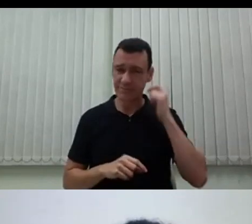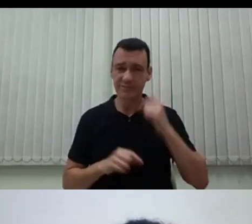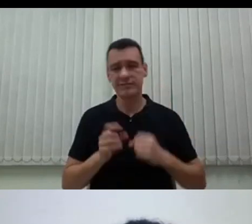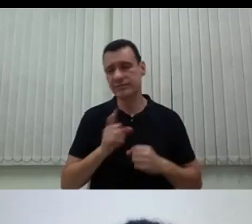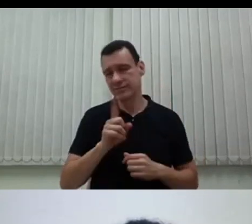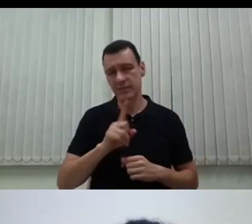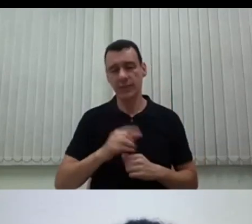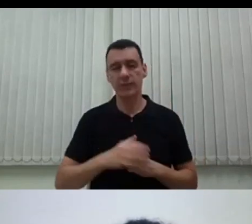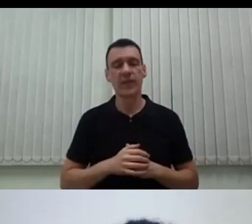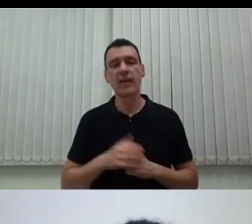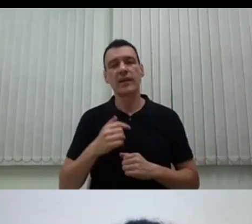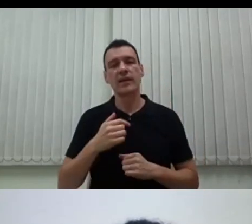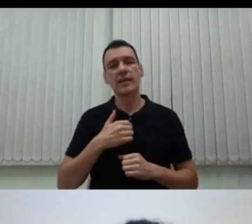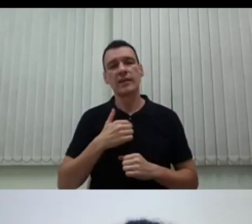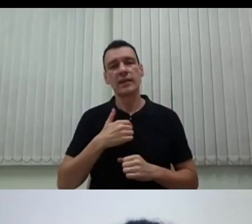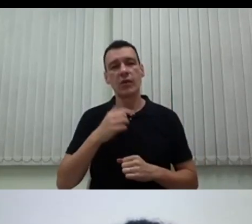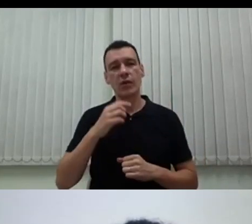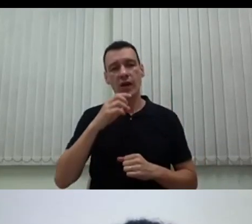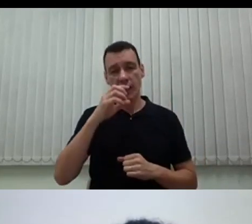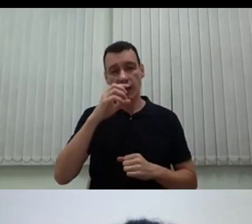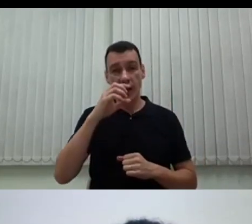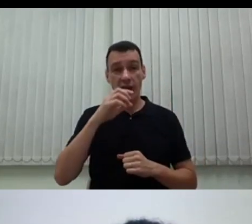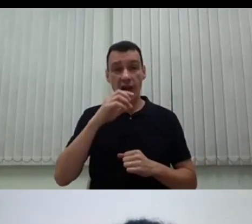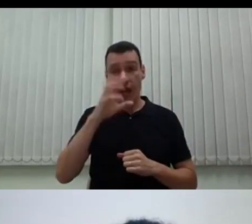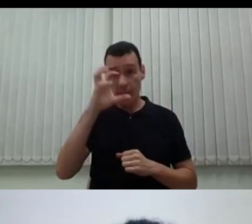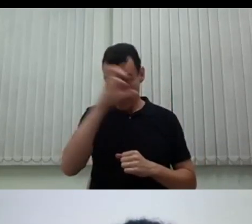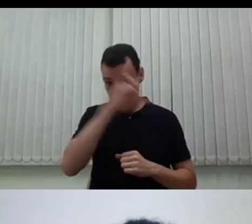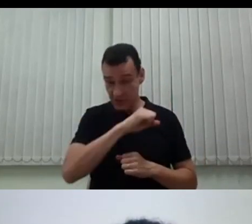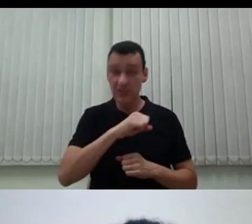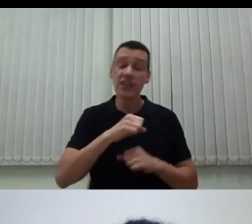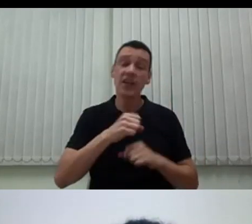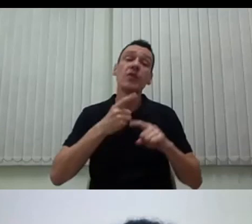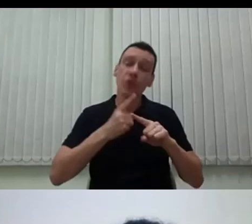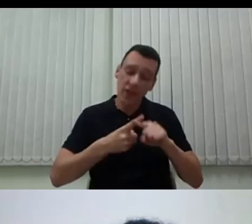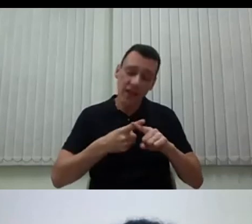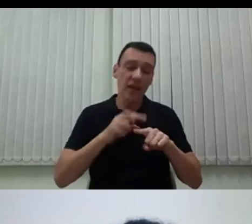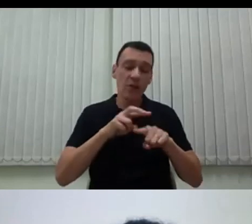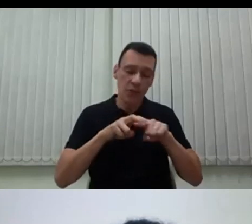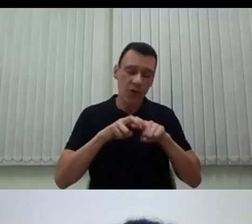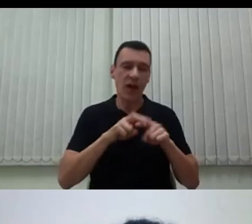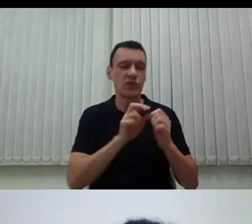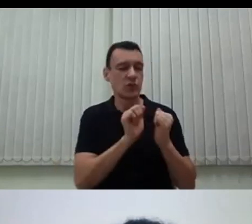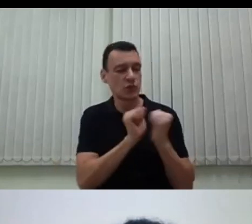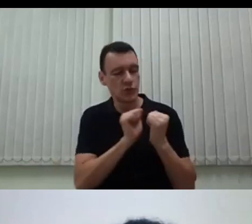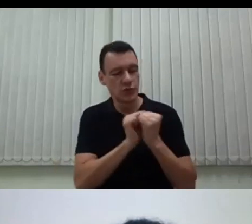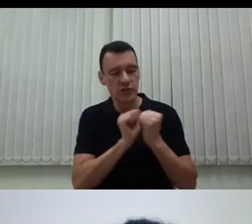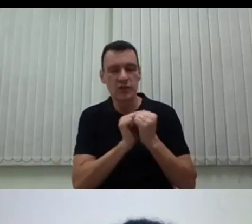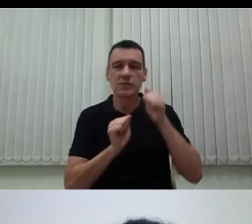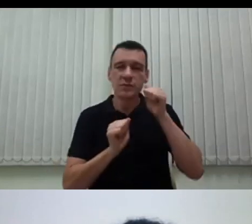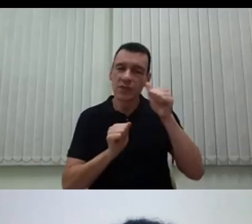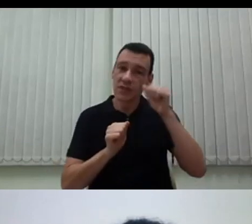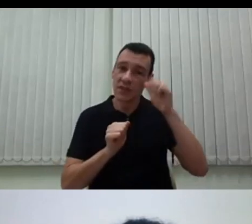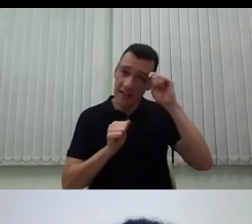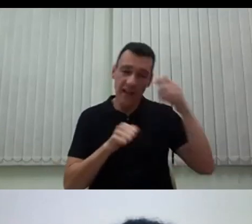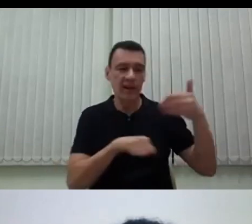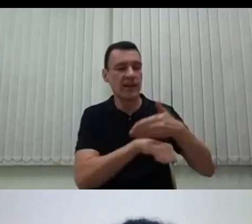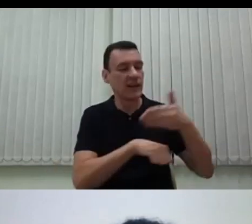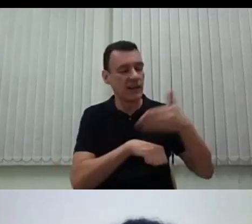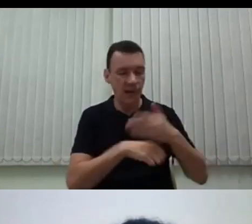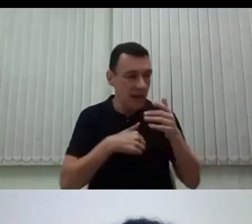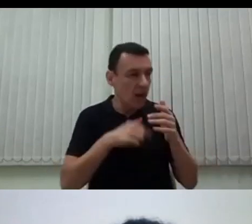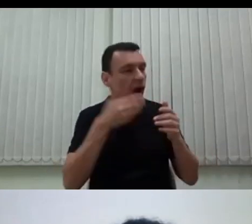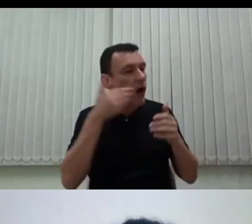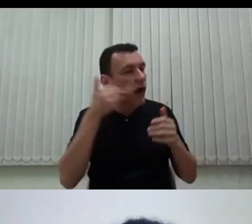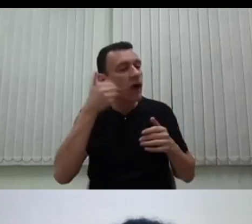processo com as mulheres negras que frequentavam a nossa biblioteca. E eu vou contar uma experiência pessoal, tá bom?